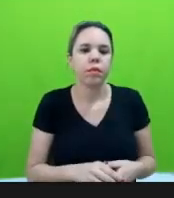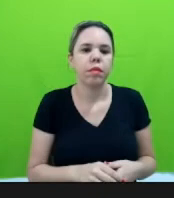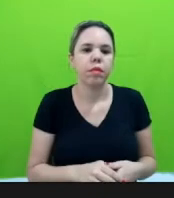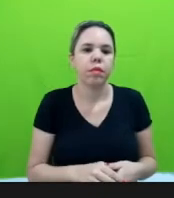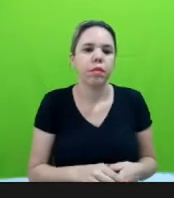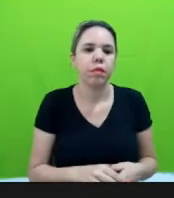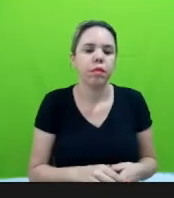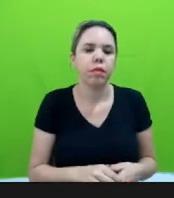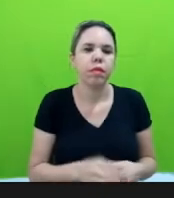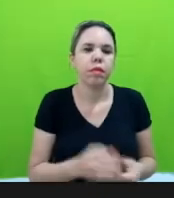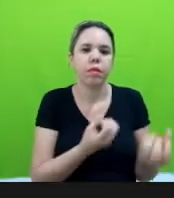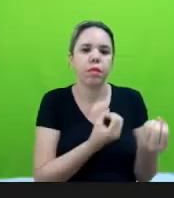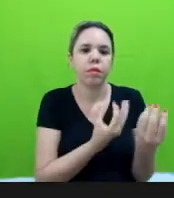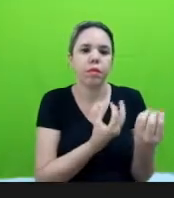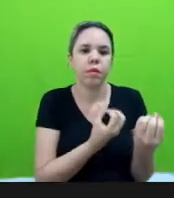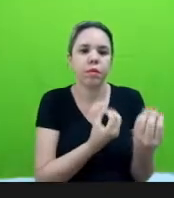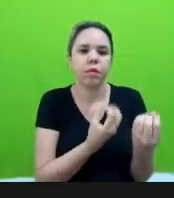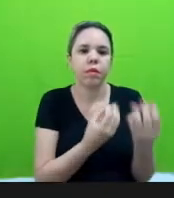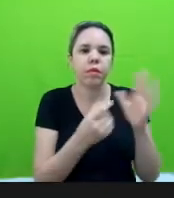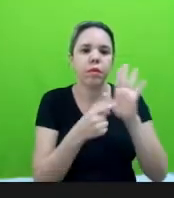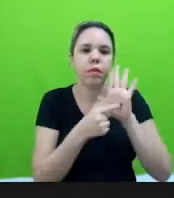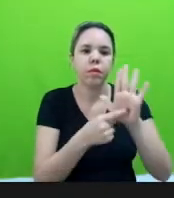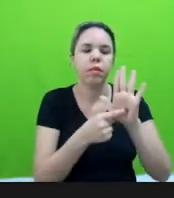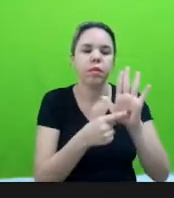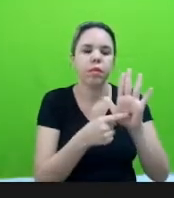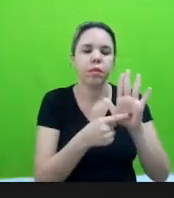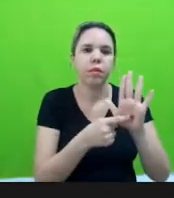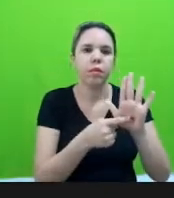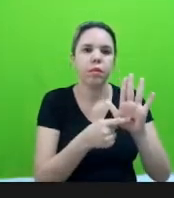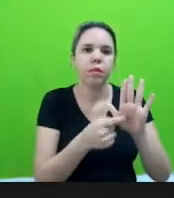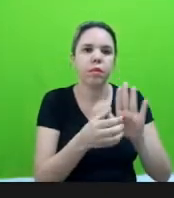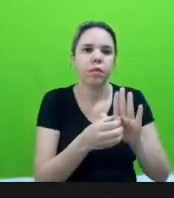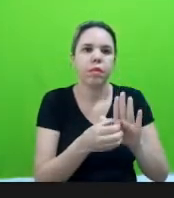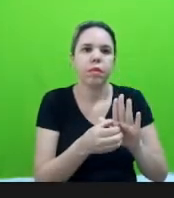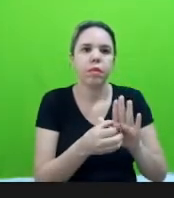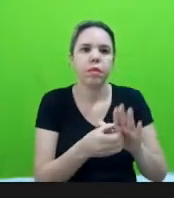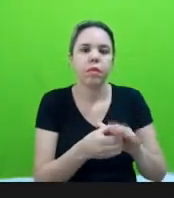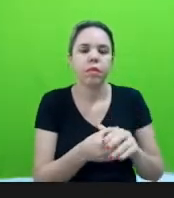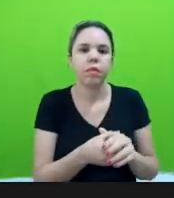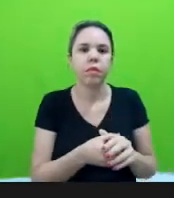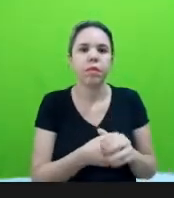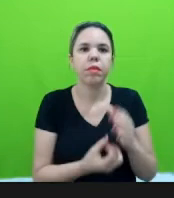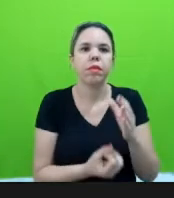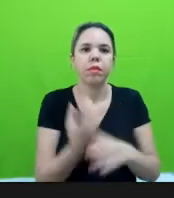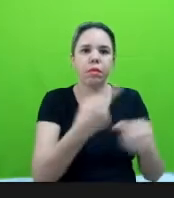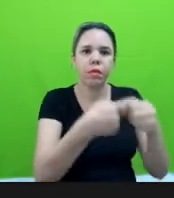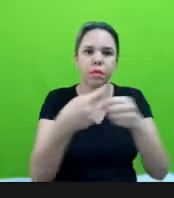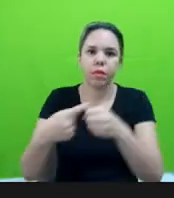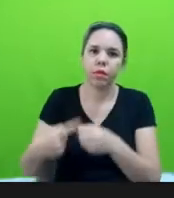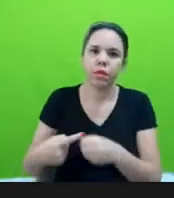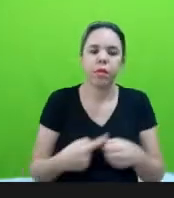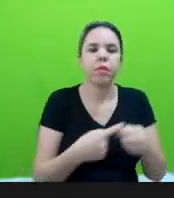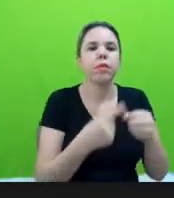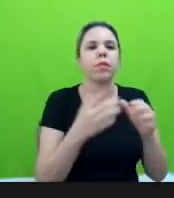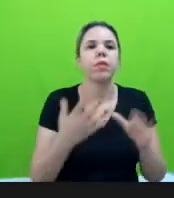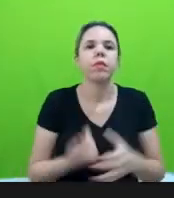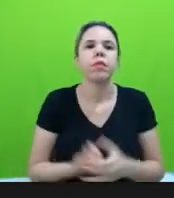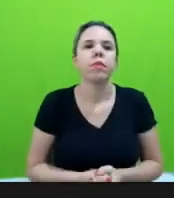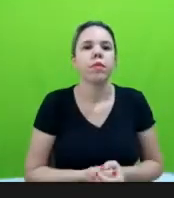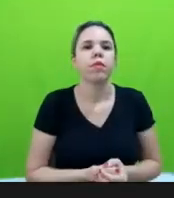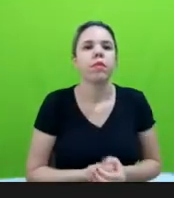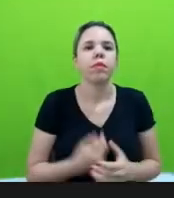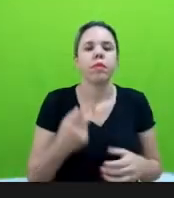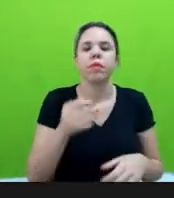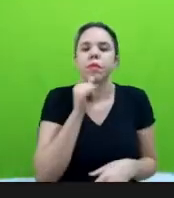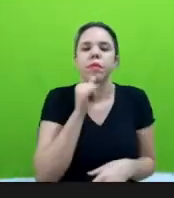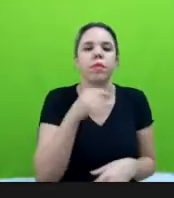pegar dados que mostrem um pouco dessa realidade dos municípios. E o Portal da Transparência, por exemplo,